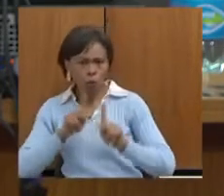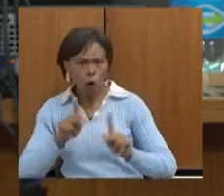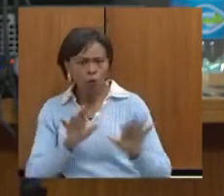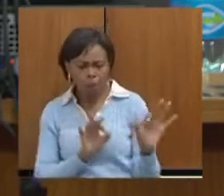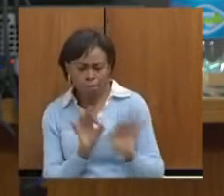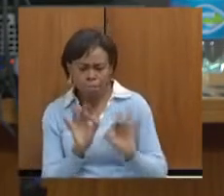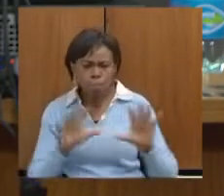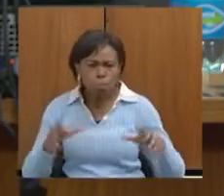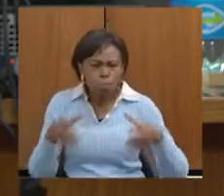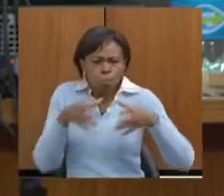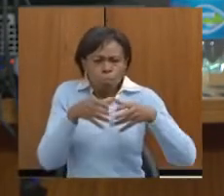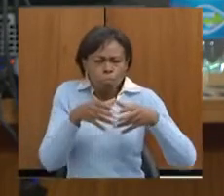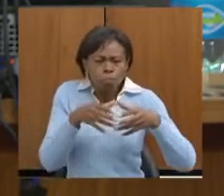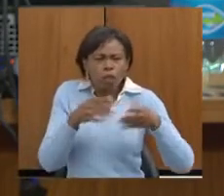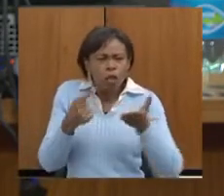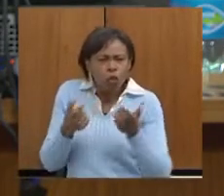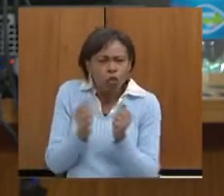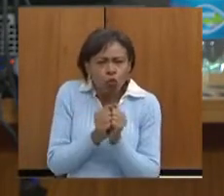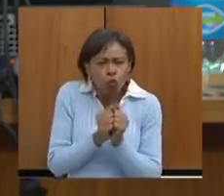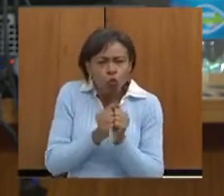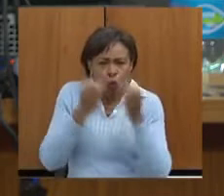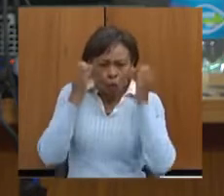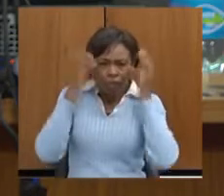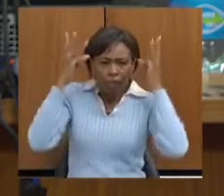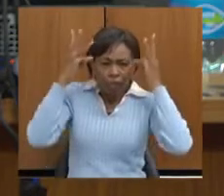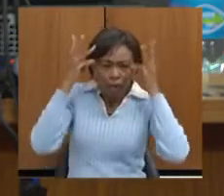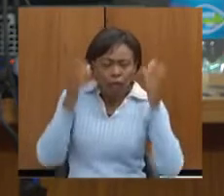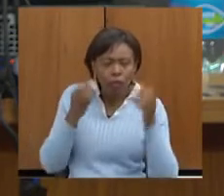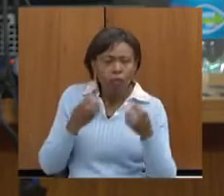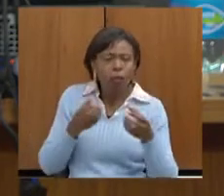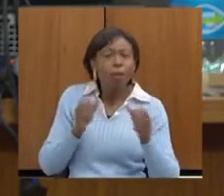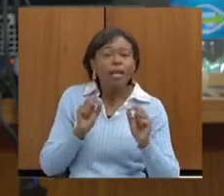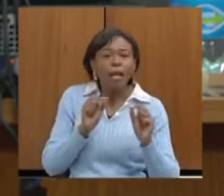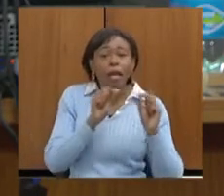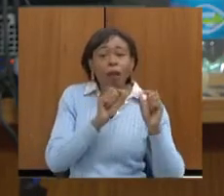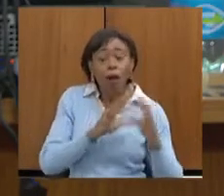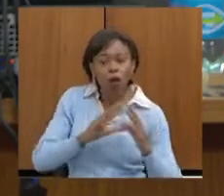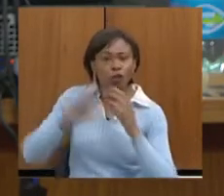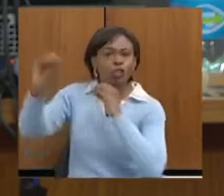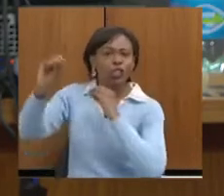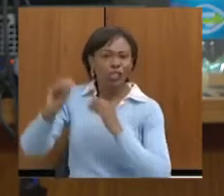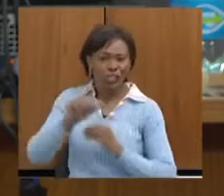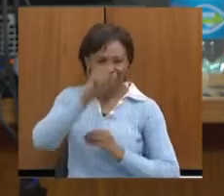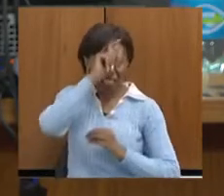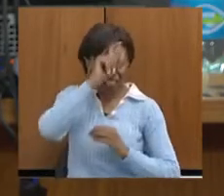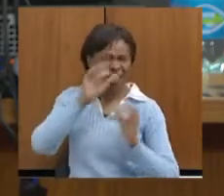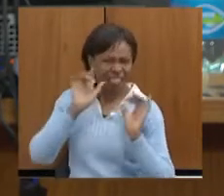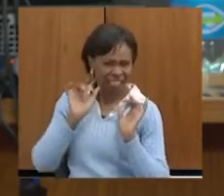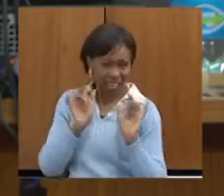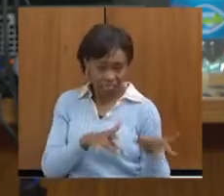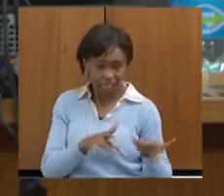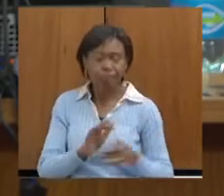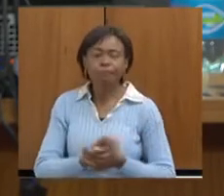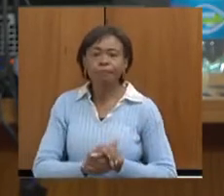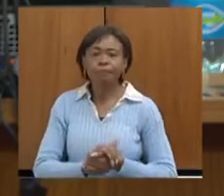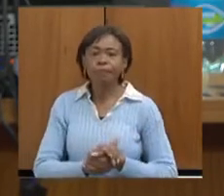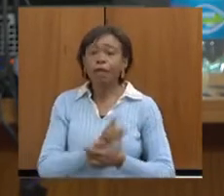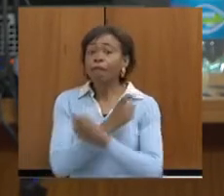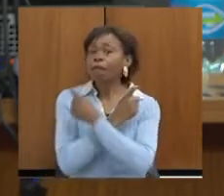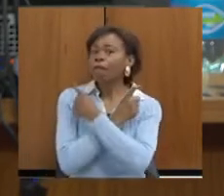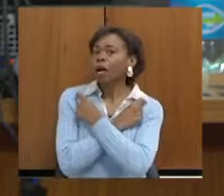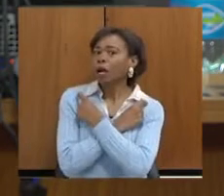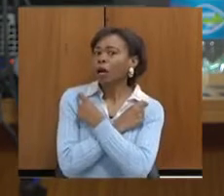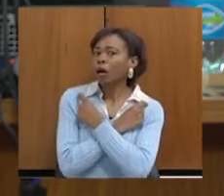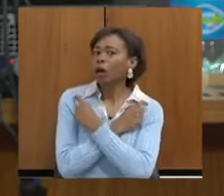junto a Moisés para deixar o Egito o faraó resolve castigar o povo